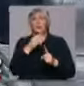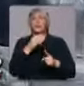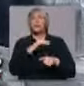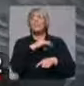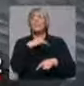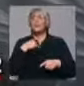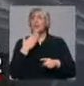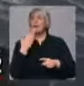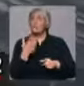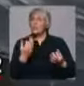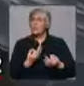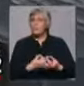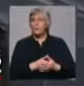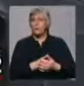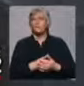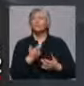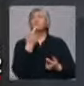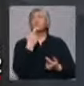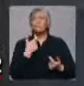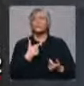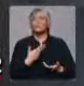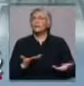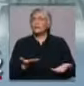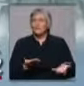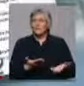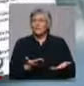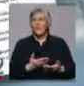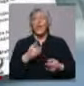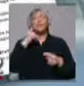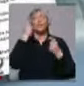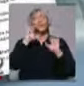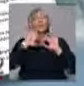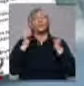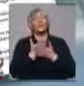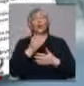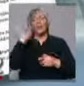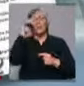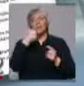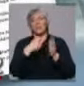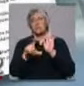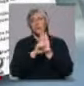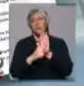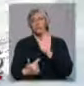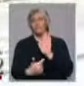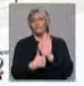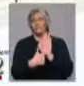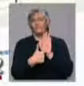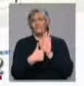saúde. Como resposta, a Procuradoria-Geral da República remeteu-nos para a lei.